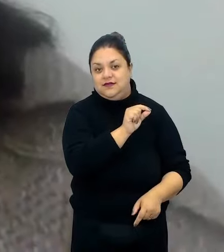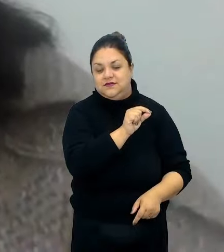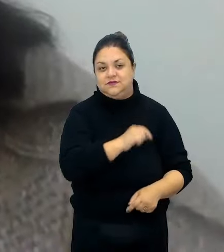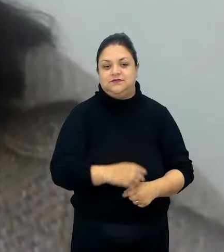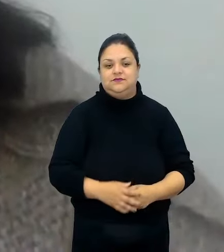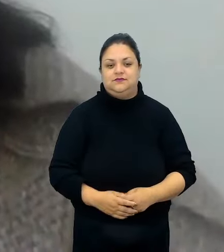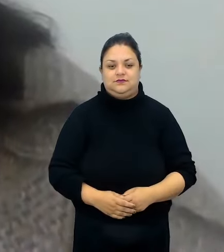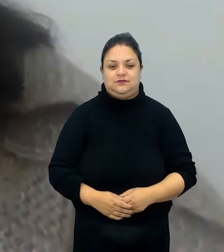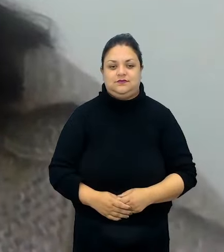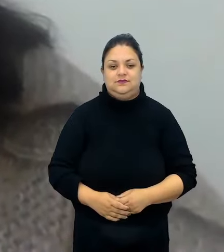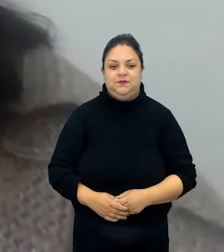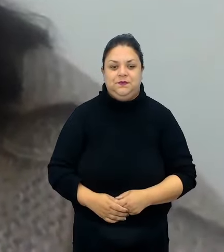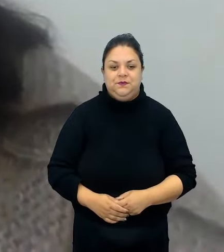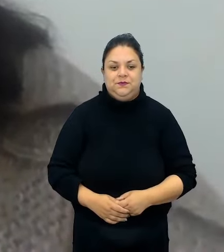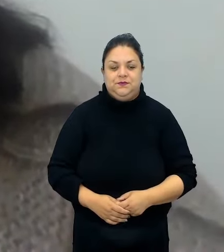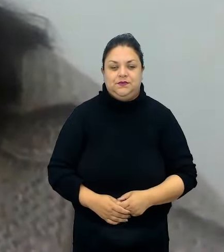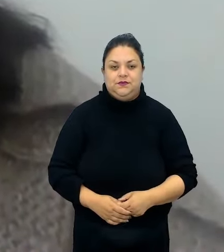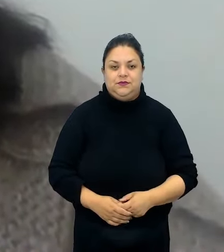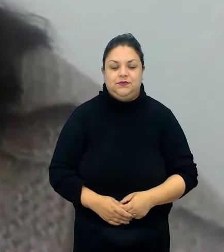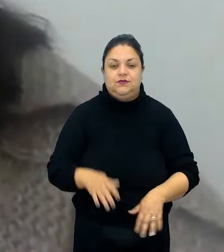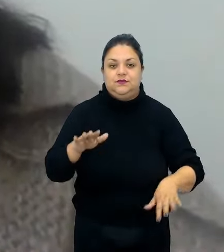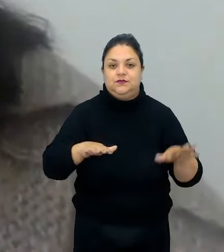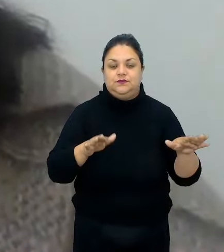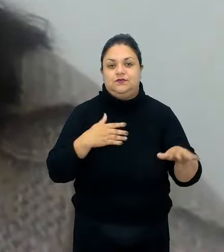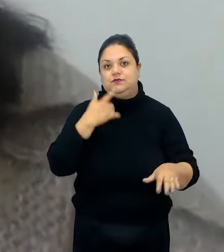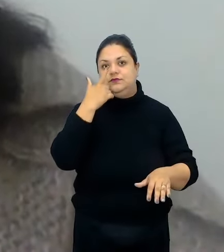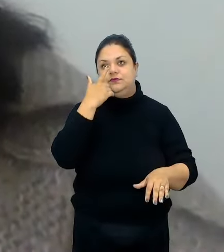tem, né, no sentido de poder trabalhar,